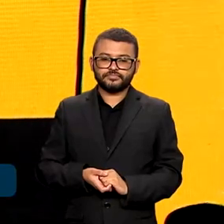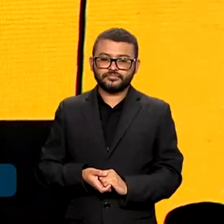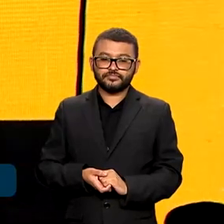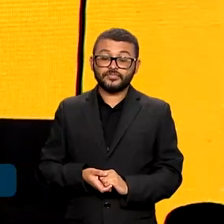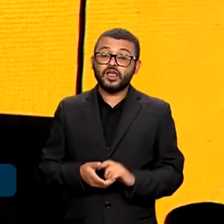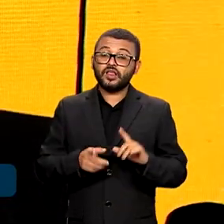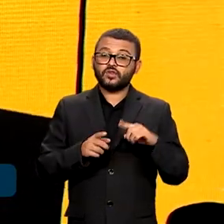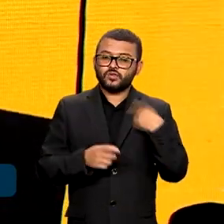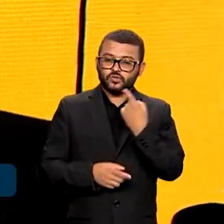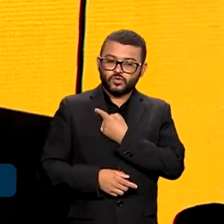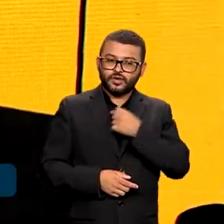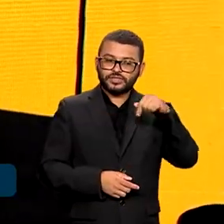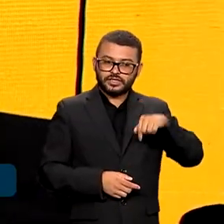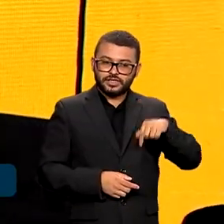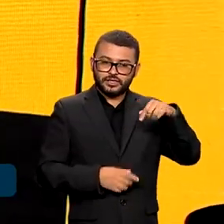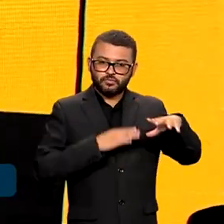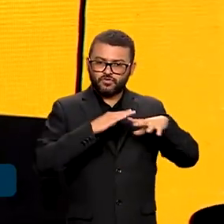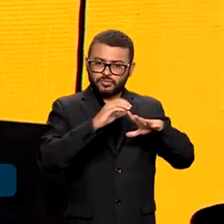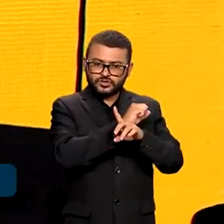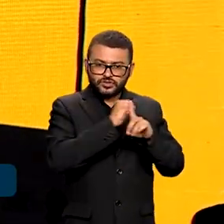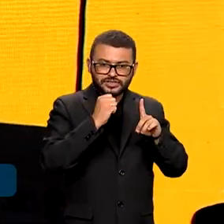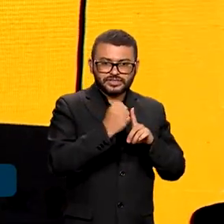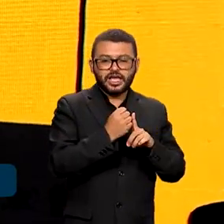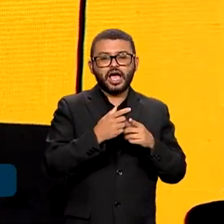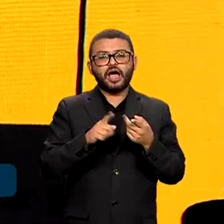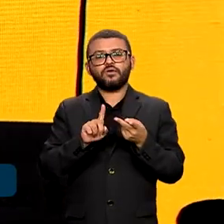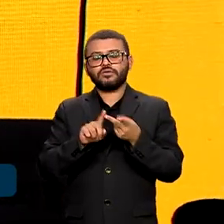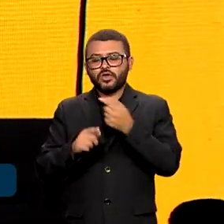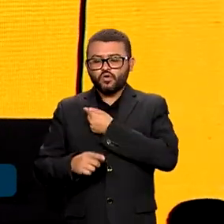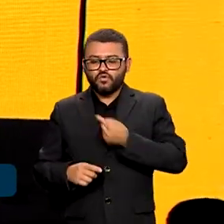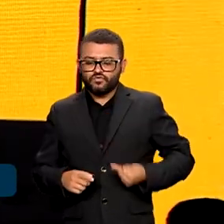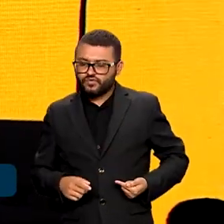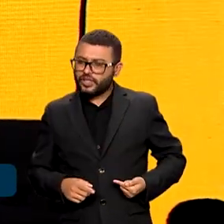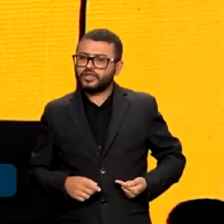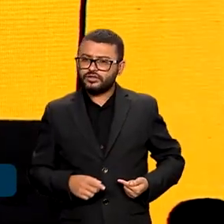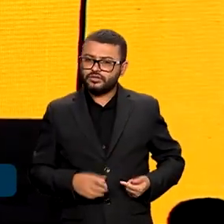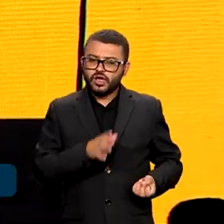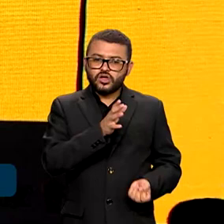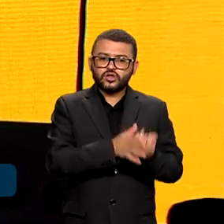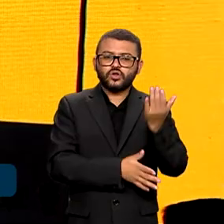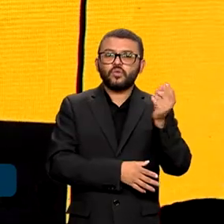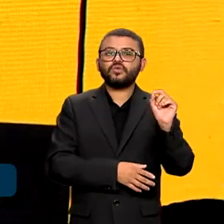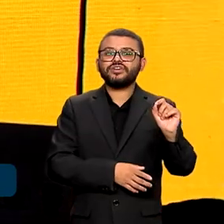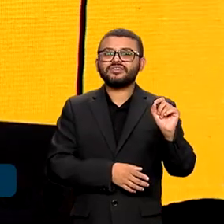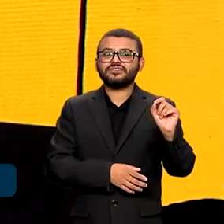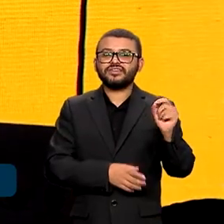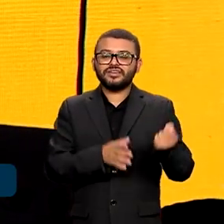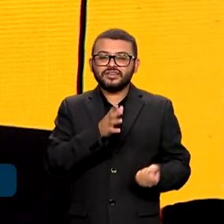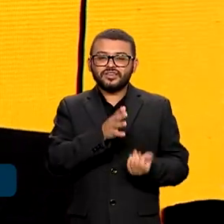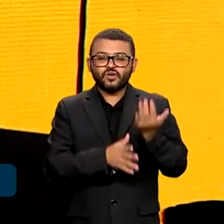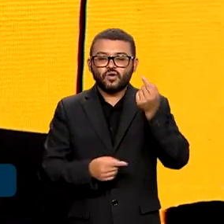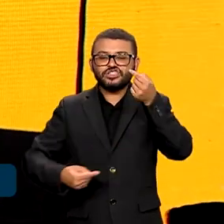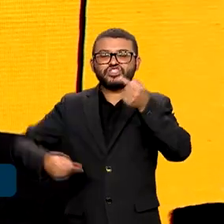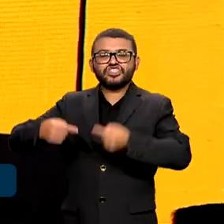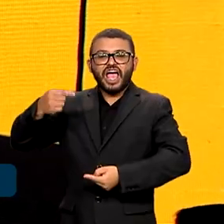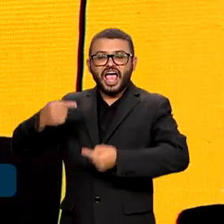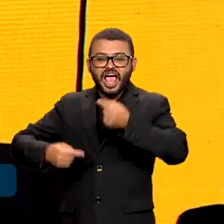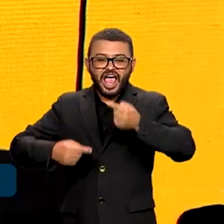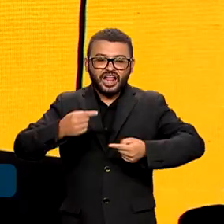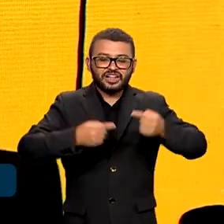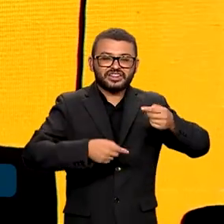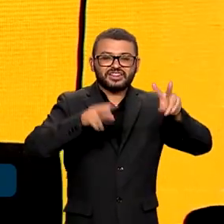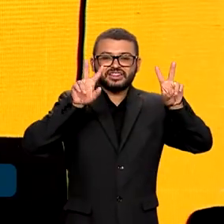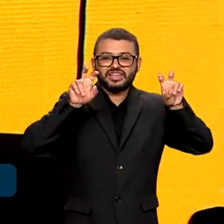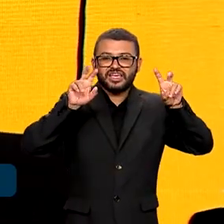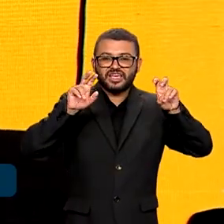E nós, movimentos sociais e governos, criamos os diálogos pela